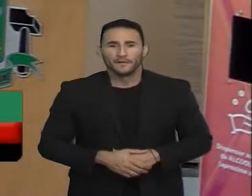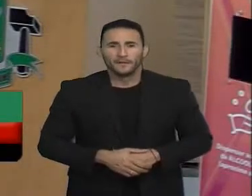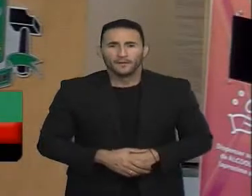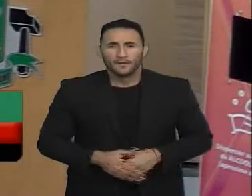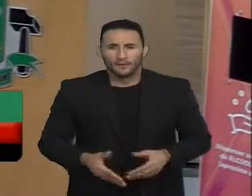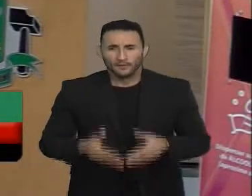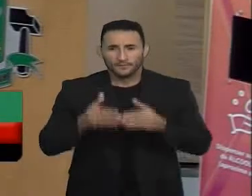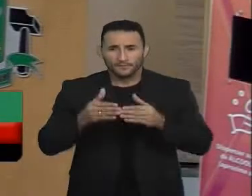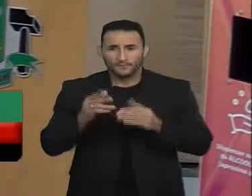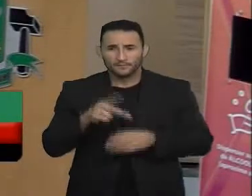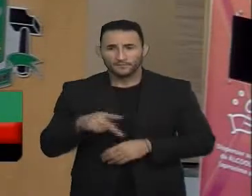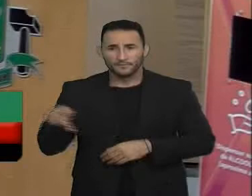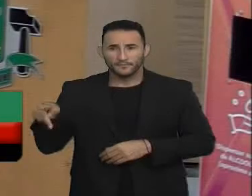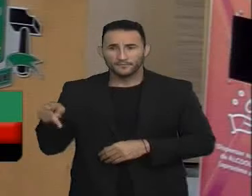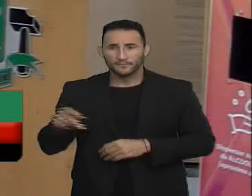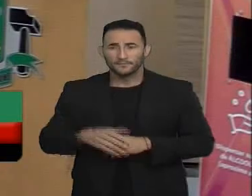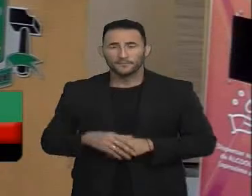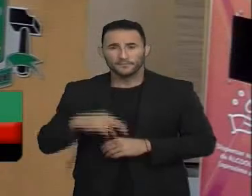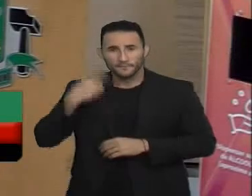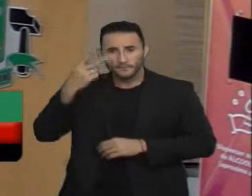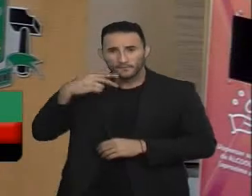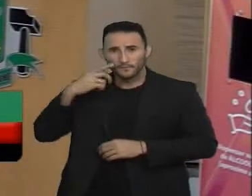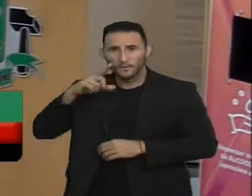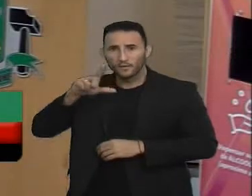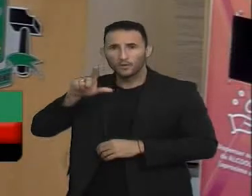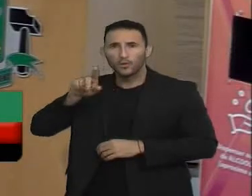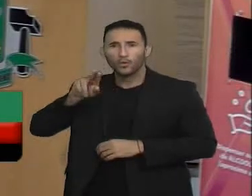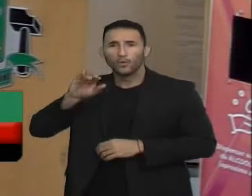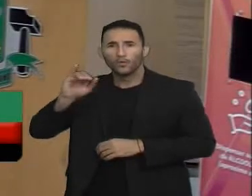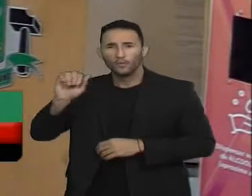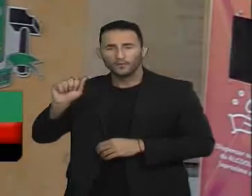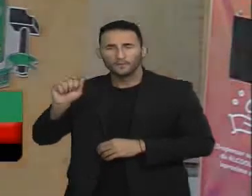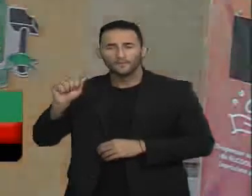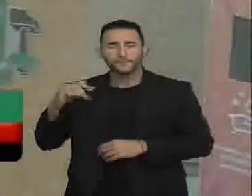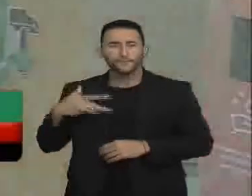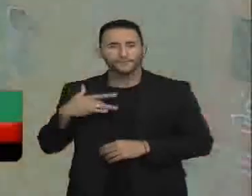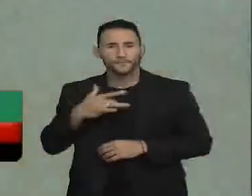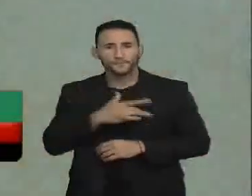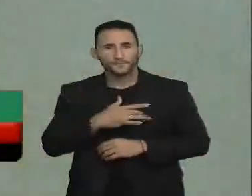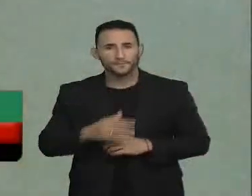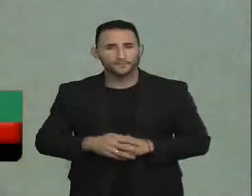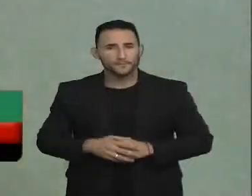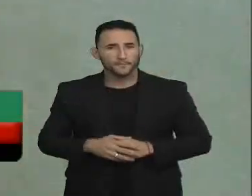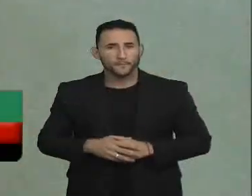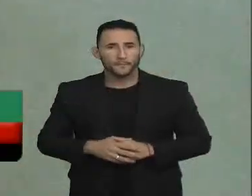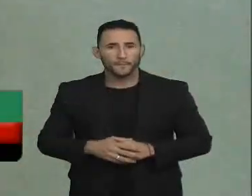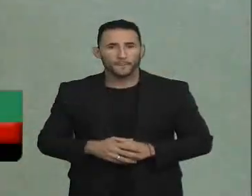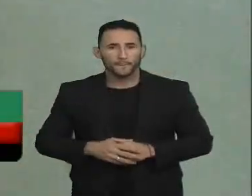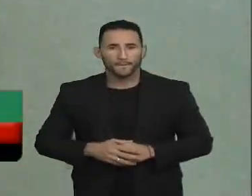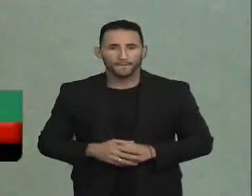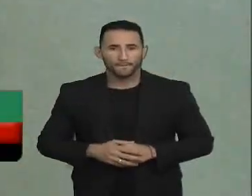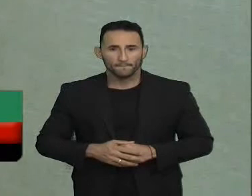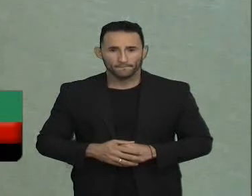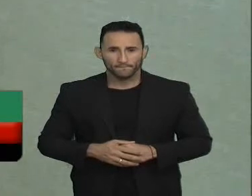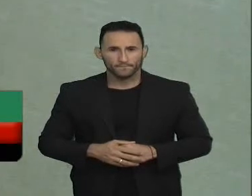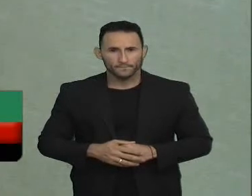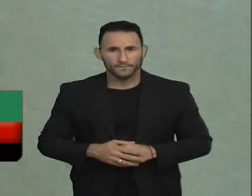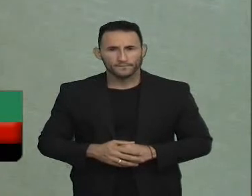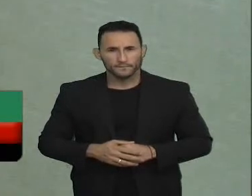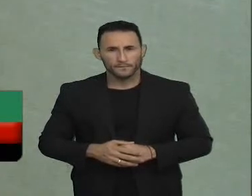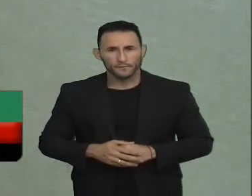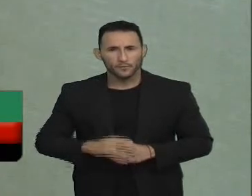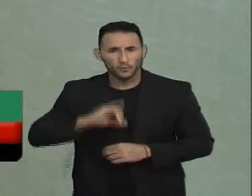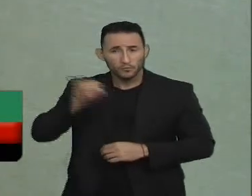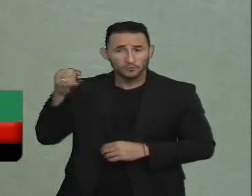Questão de ordem, presidente. Questão de ordem, vereadora Lúcia, da Saúde. Bom, estava ouvindo aqui a